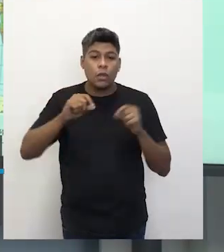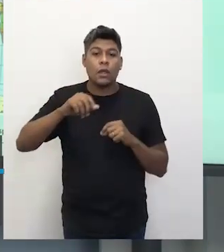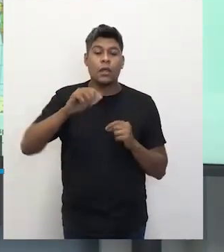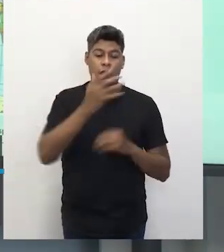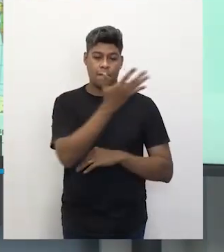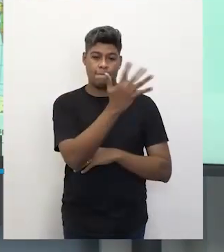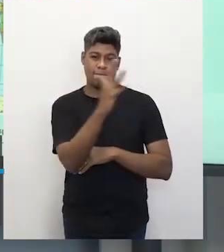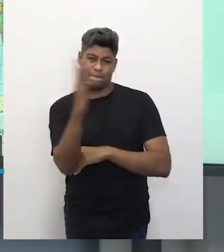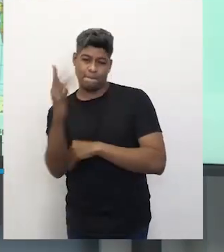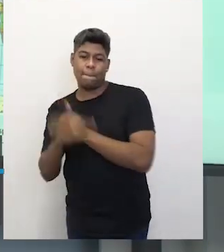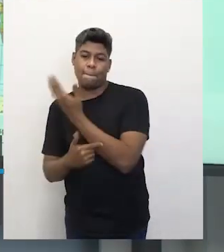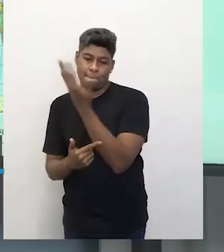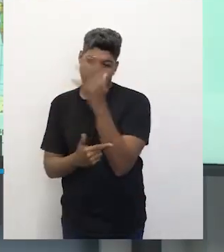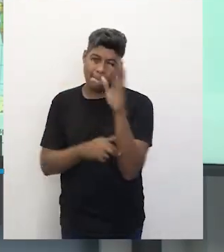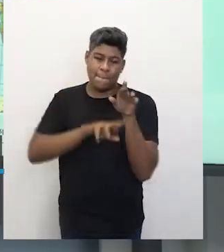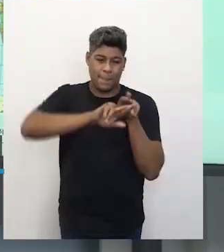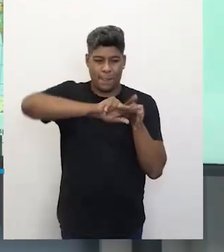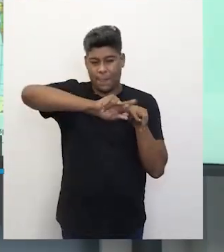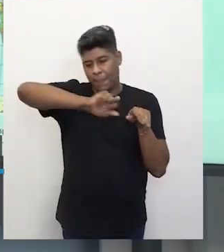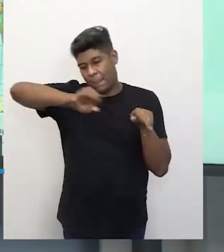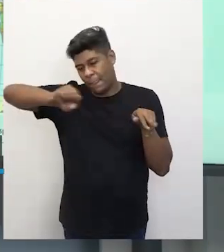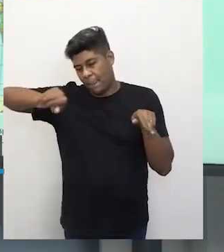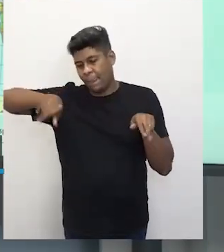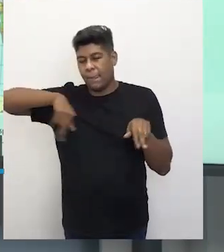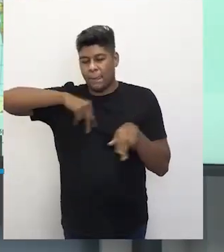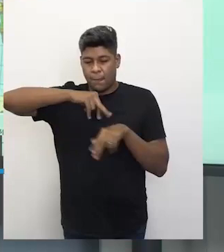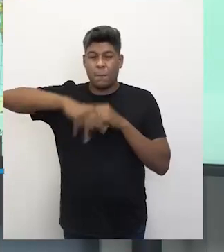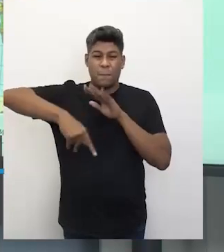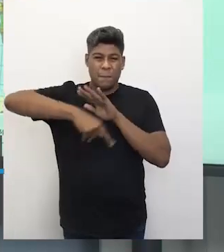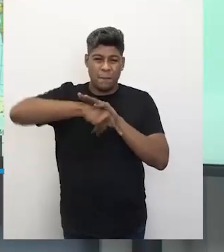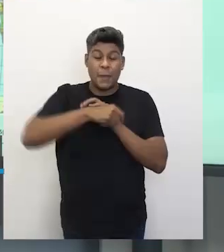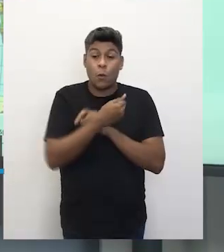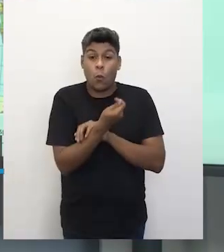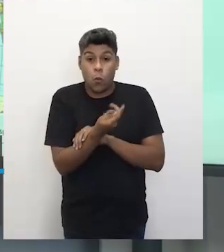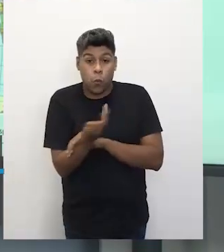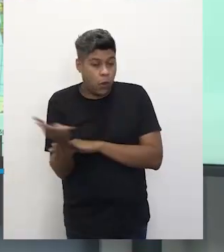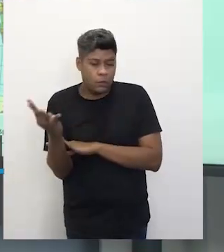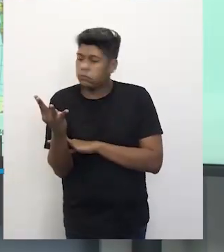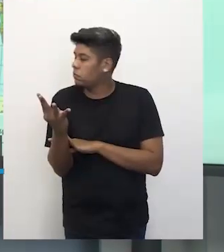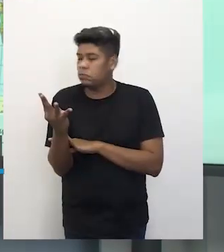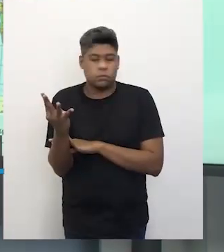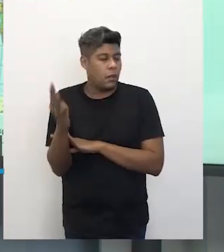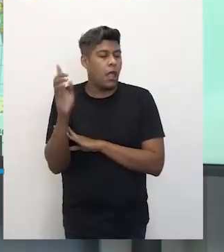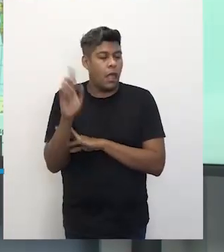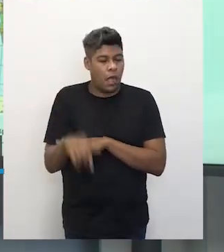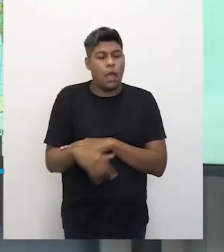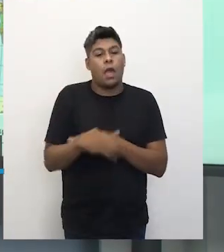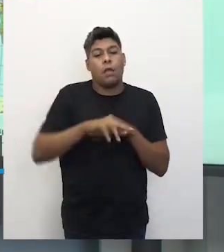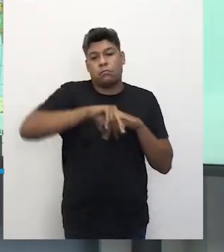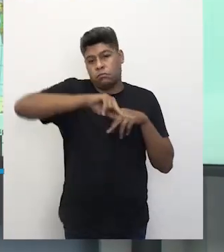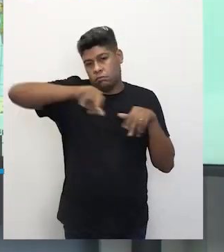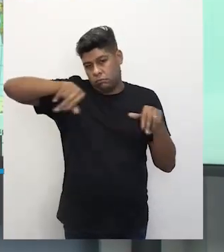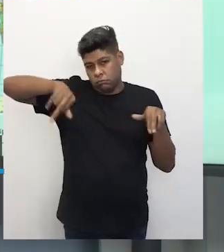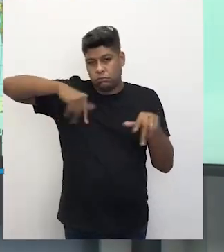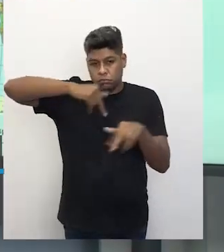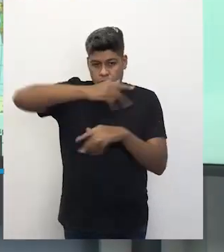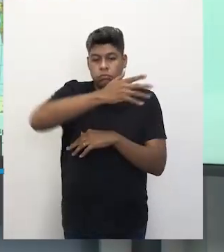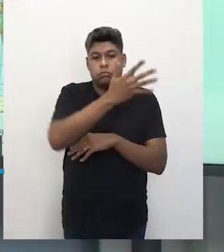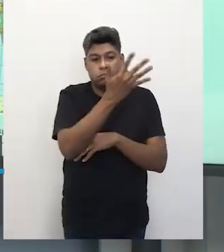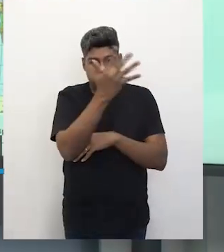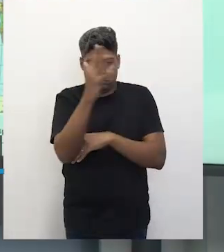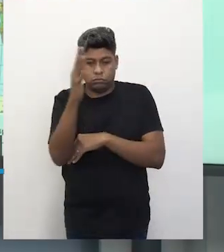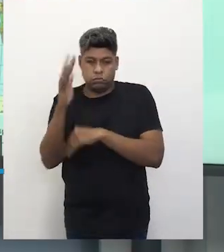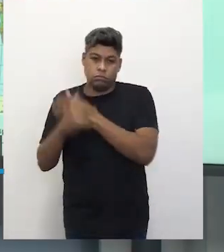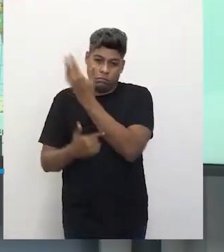mais diversificada né não é tanto a questão da quantidade mais a diversificação né e as características dessa